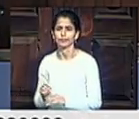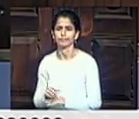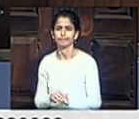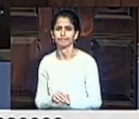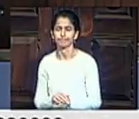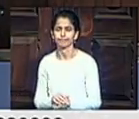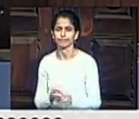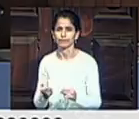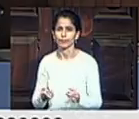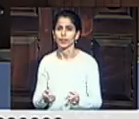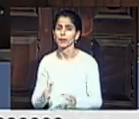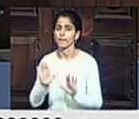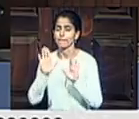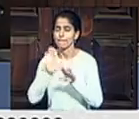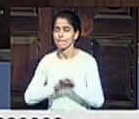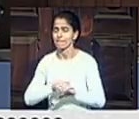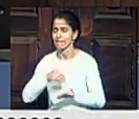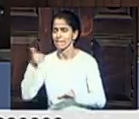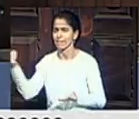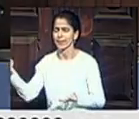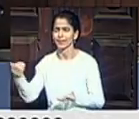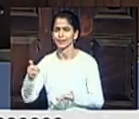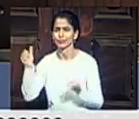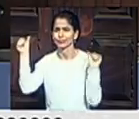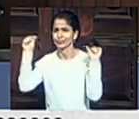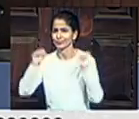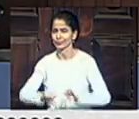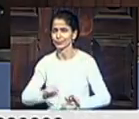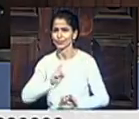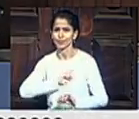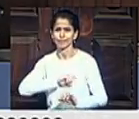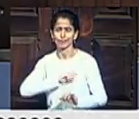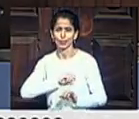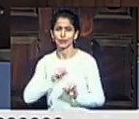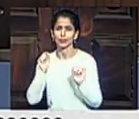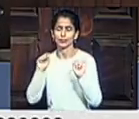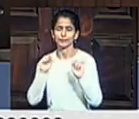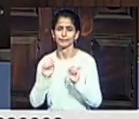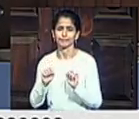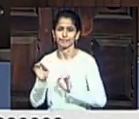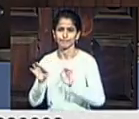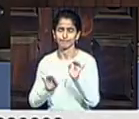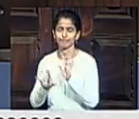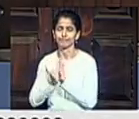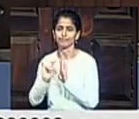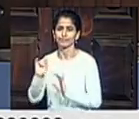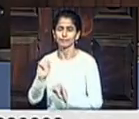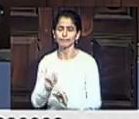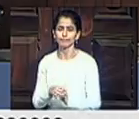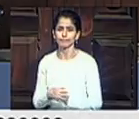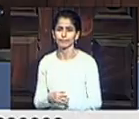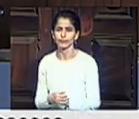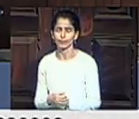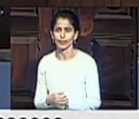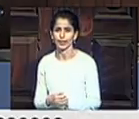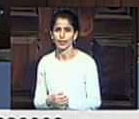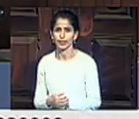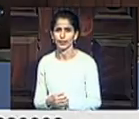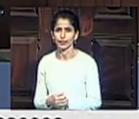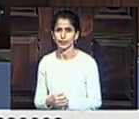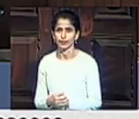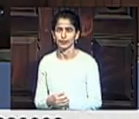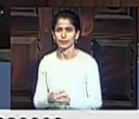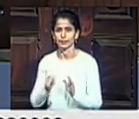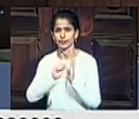Mas o que é mais perverso nesse projeto de lei, presidente, é que